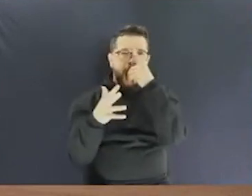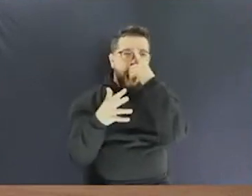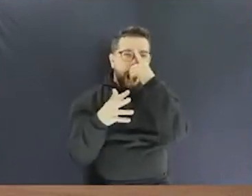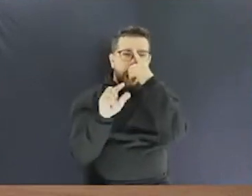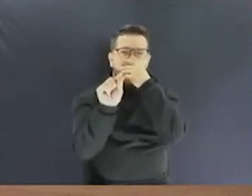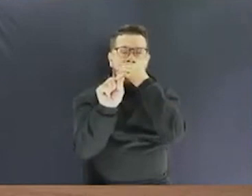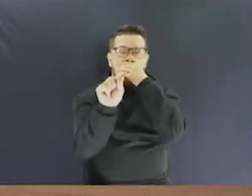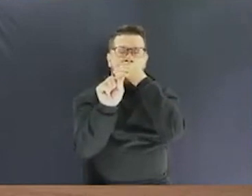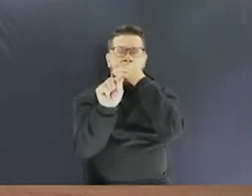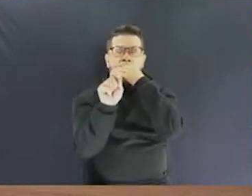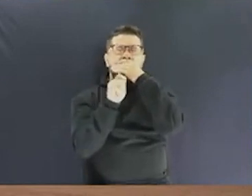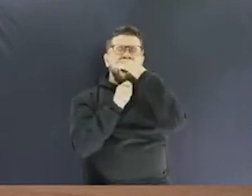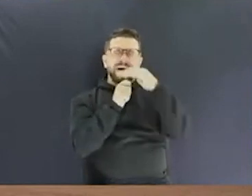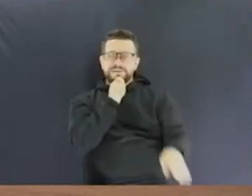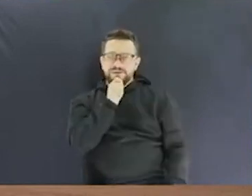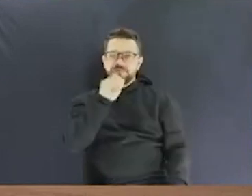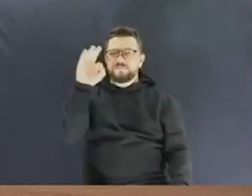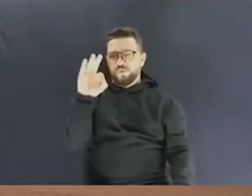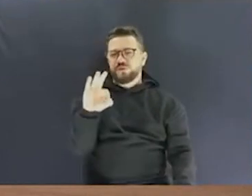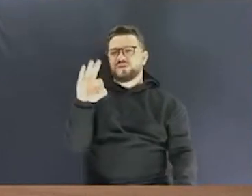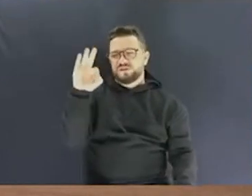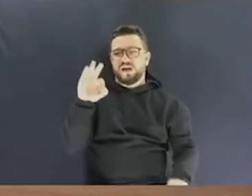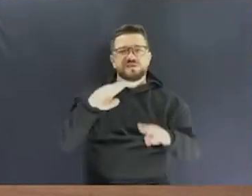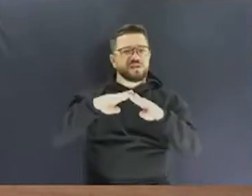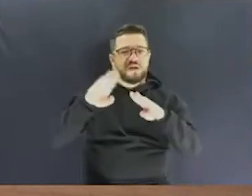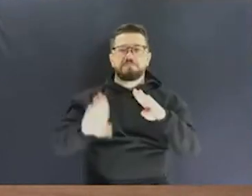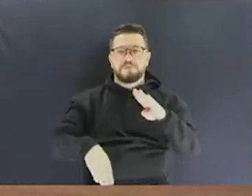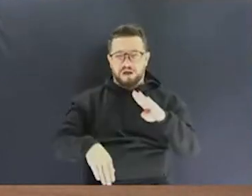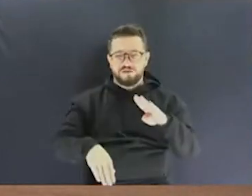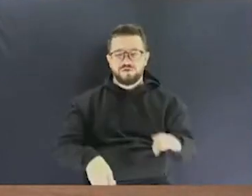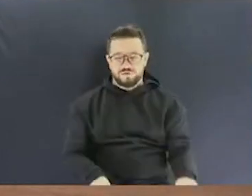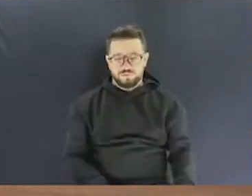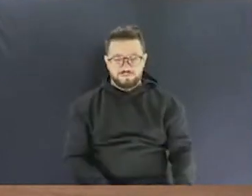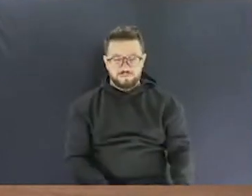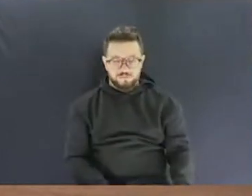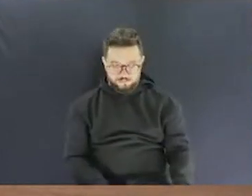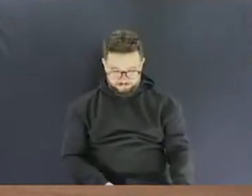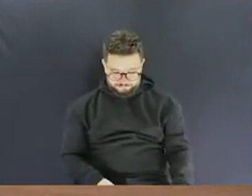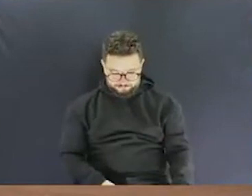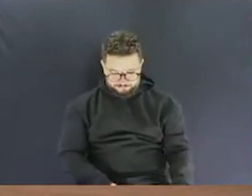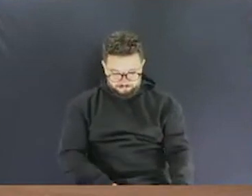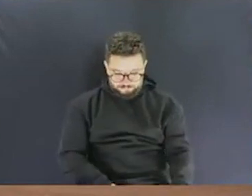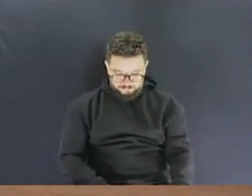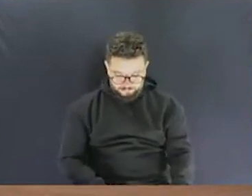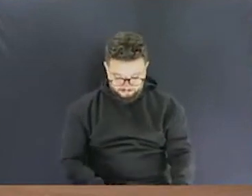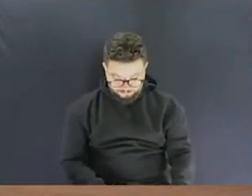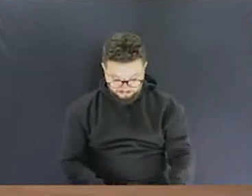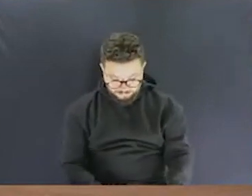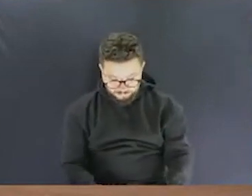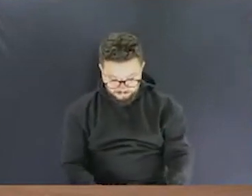e que está bem abaixo ainda das metas. Outra meta também, que agora, no final, em relação ao resultado financeiro